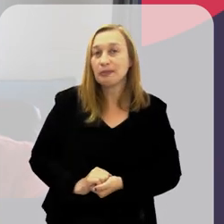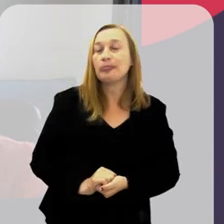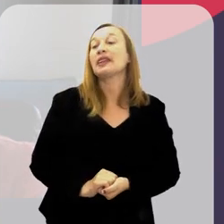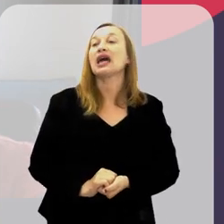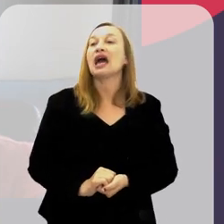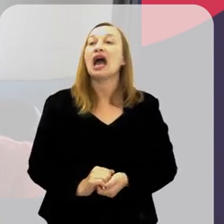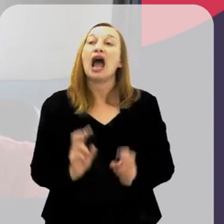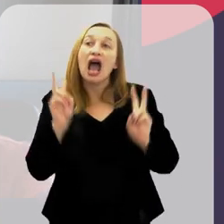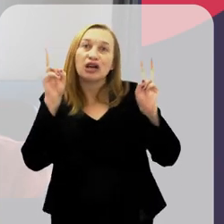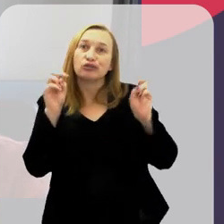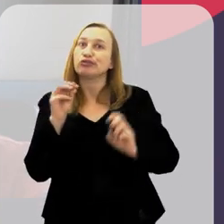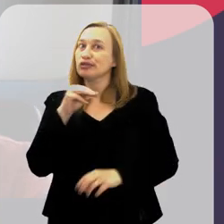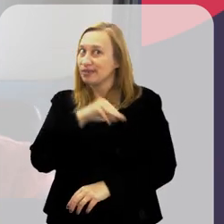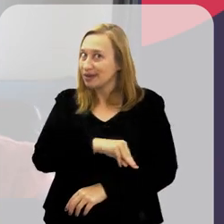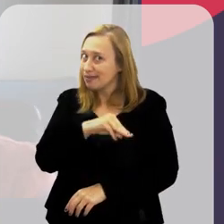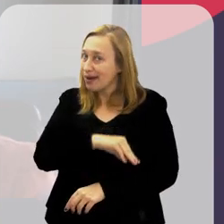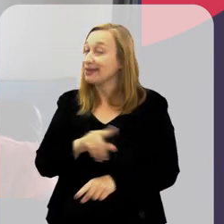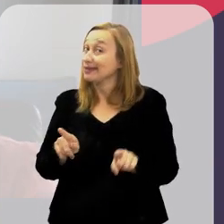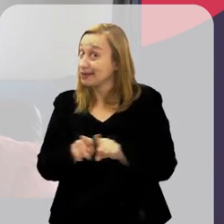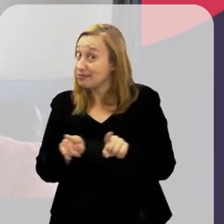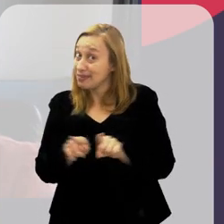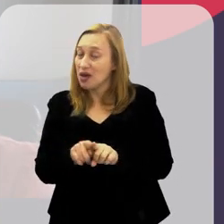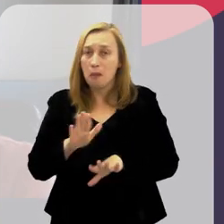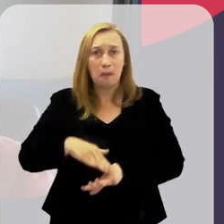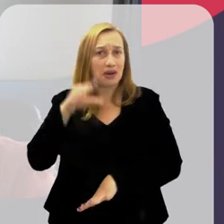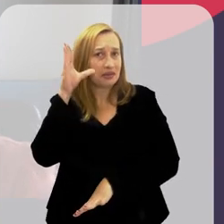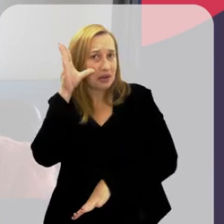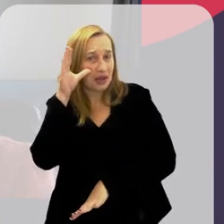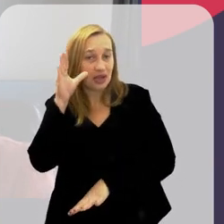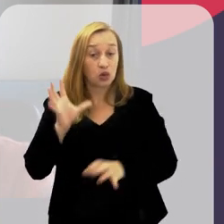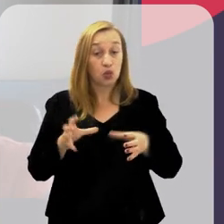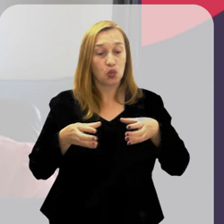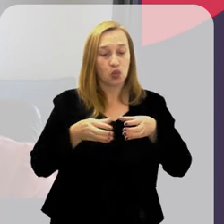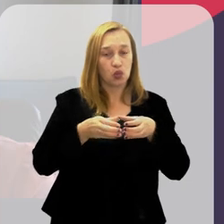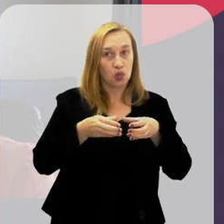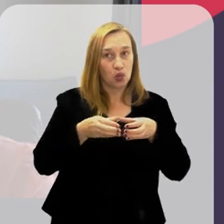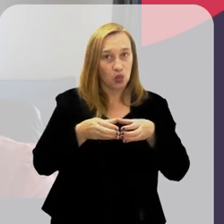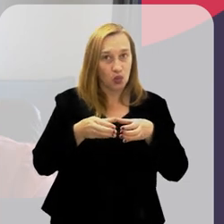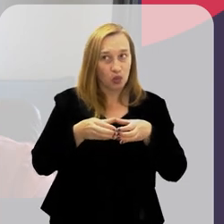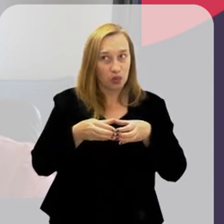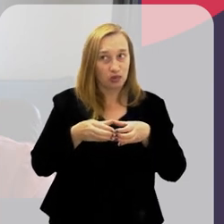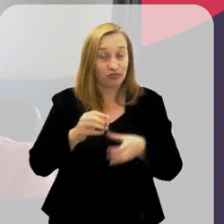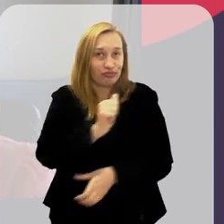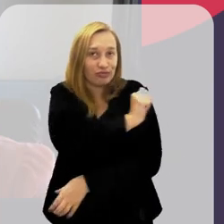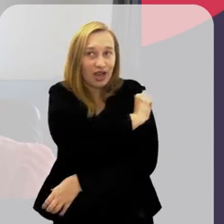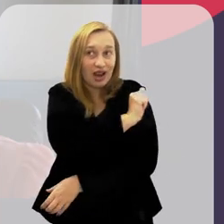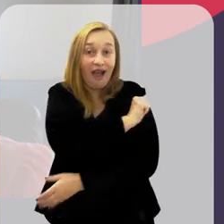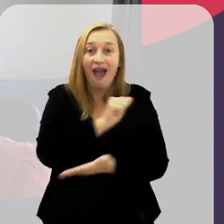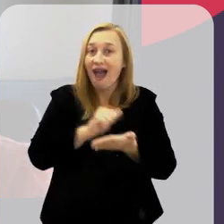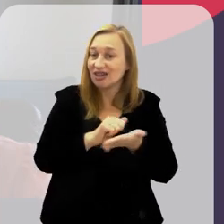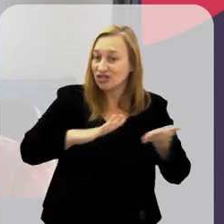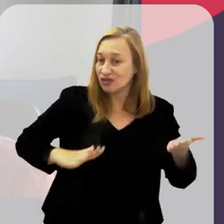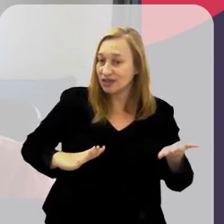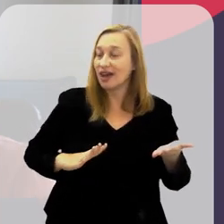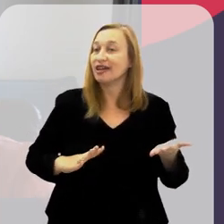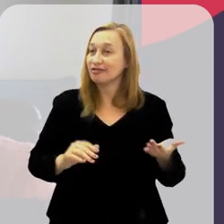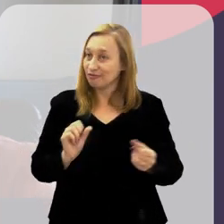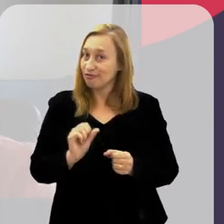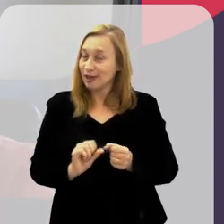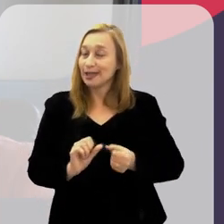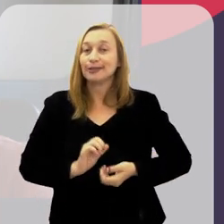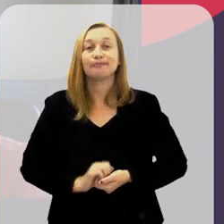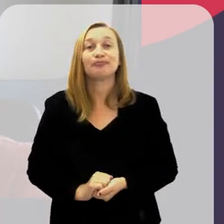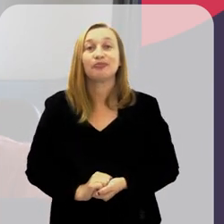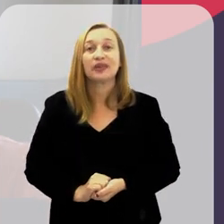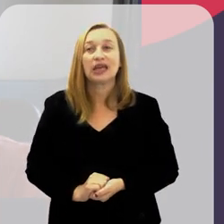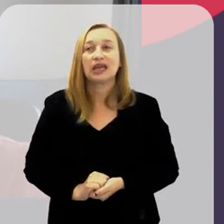e inclusive situações matemáticas. O mais interessante é que o grupo, né, porque na verdade essa atividade foi realizada em